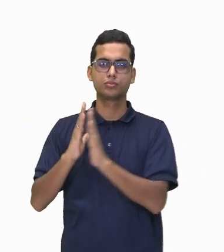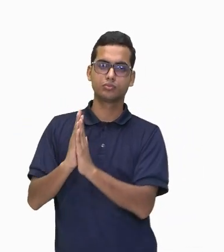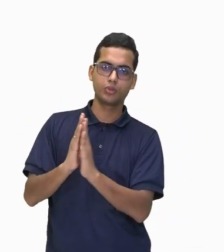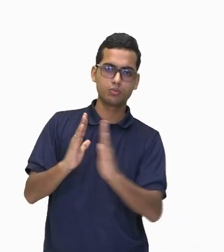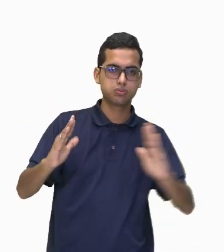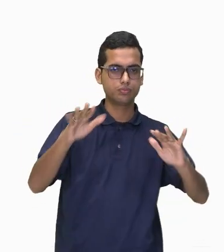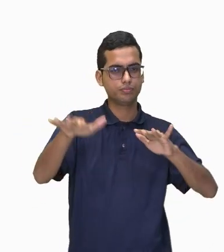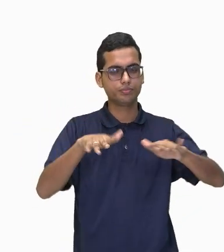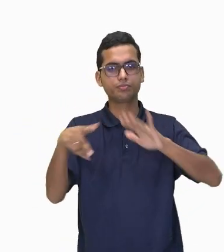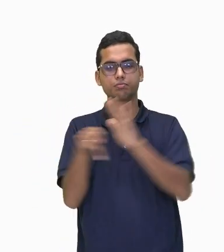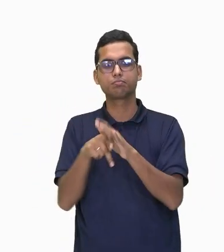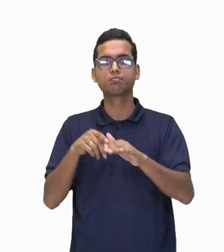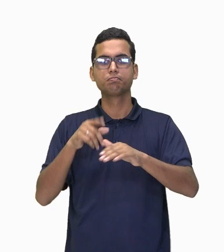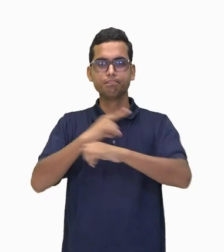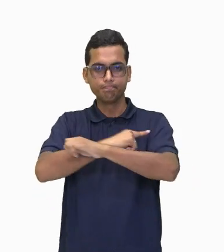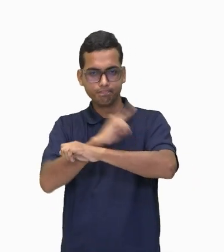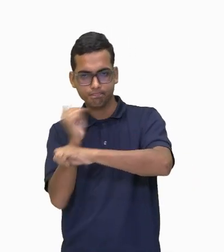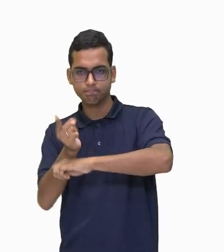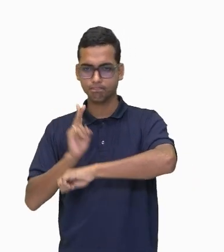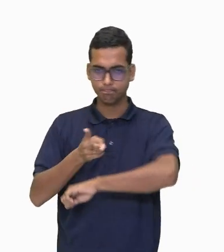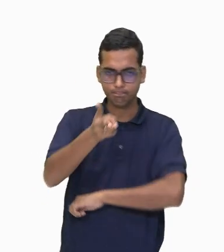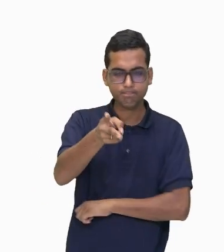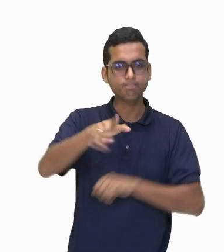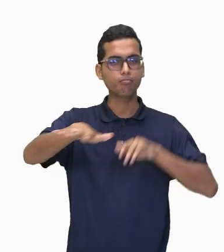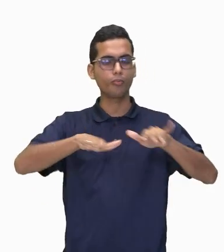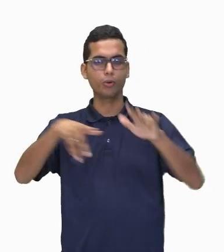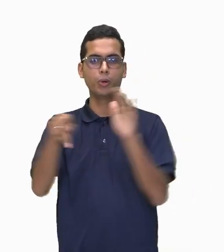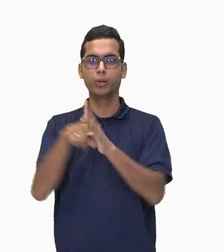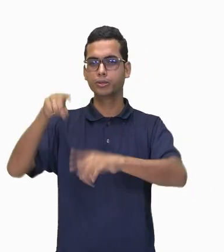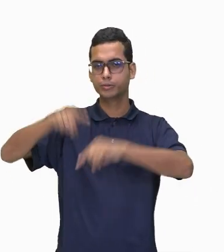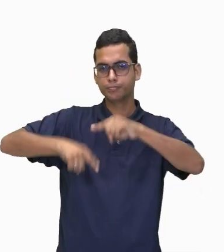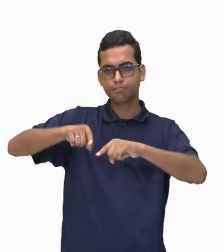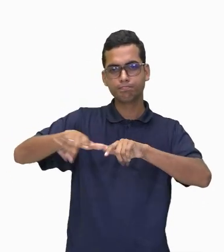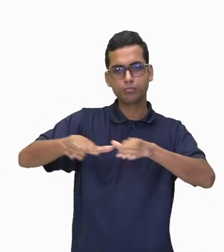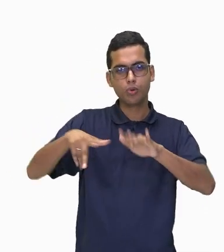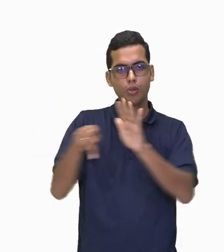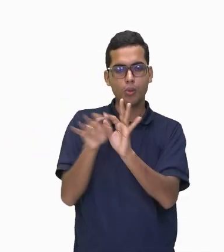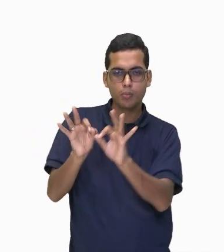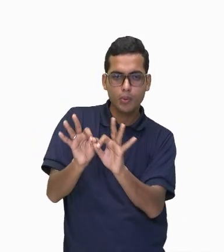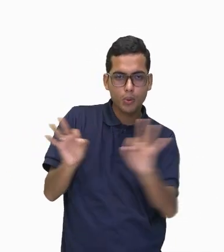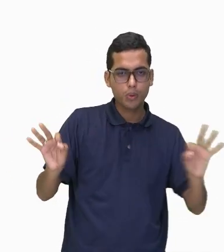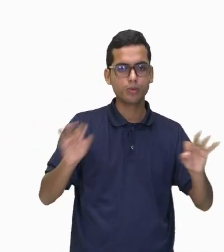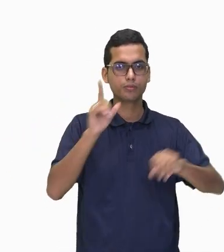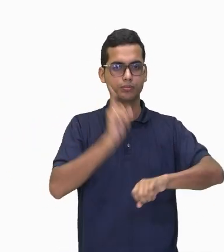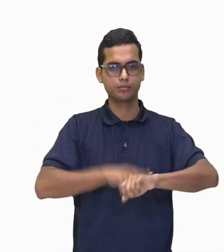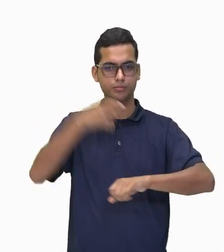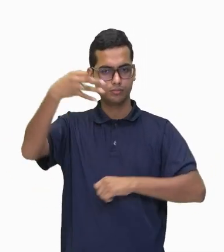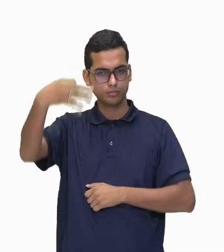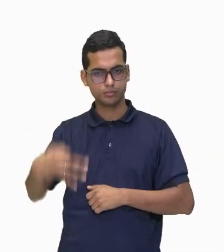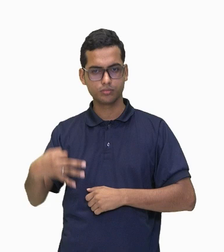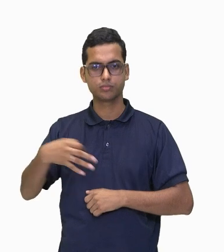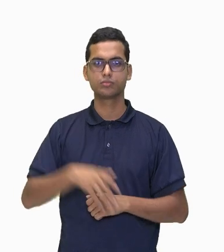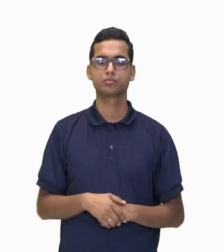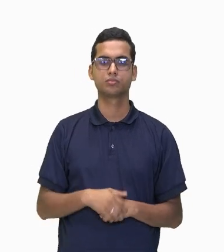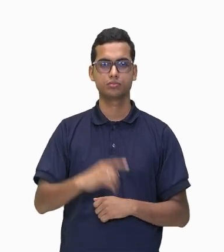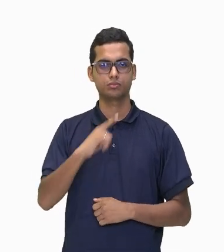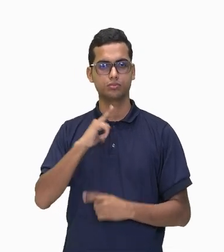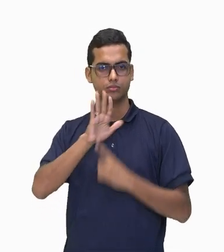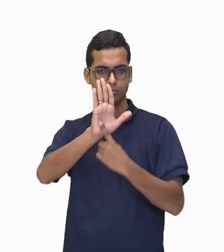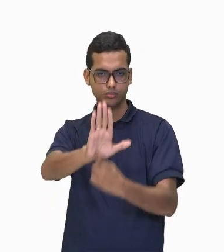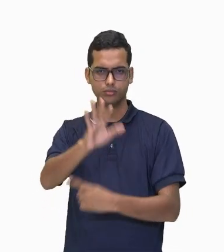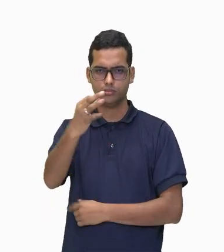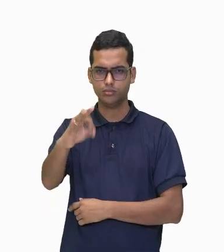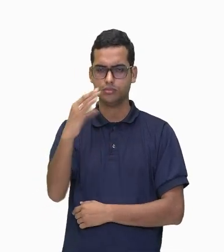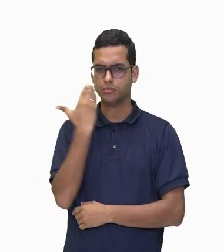encontrar a posição de um objeto em movimento uniforme em determinado momento, como temos aí a indicação.